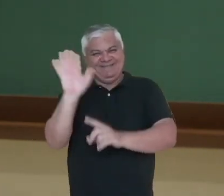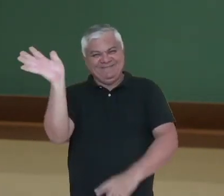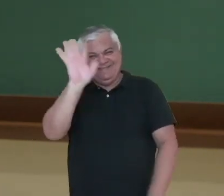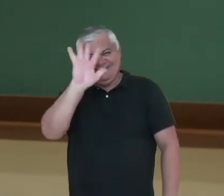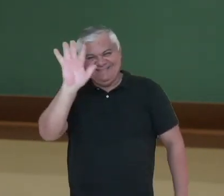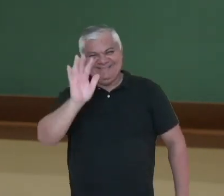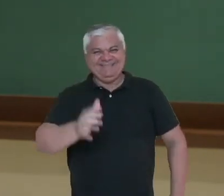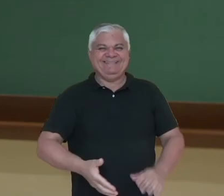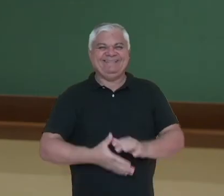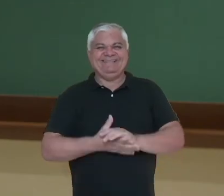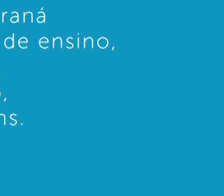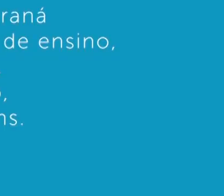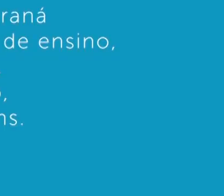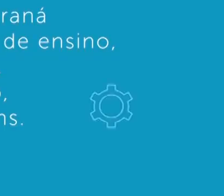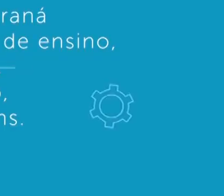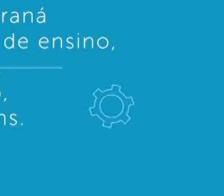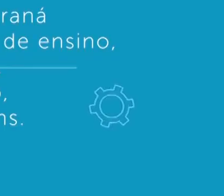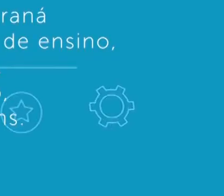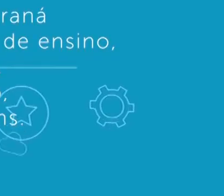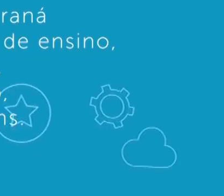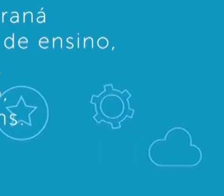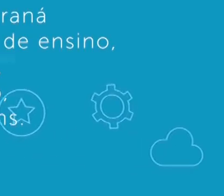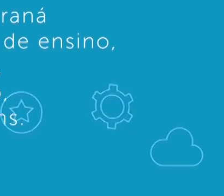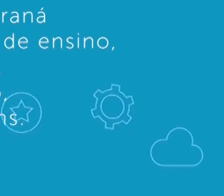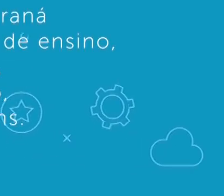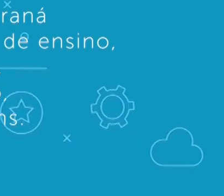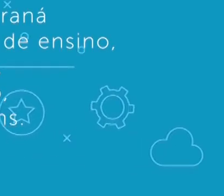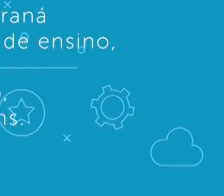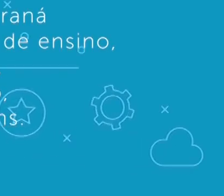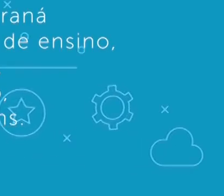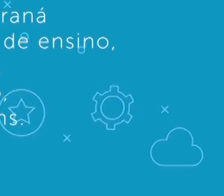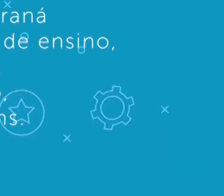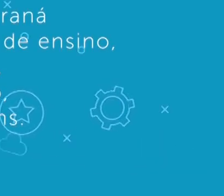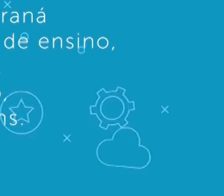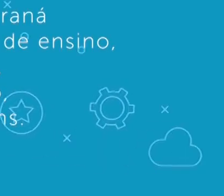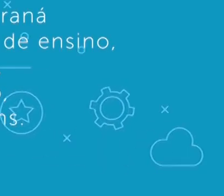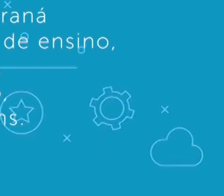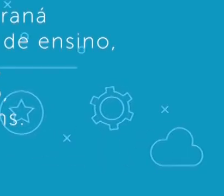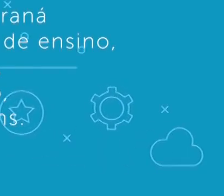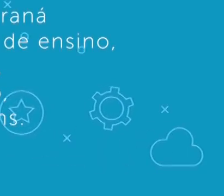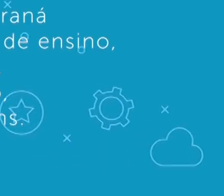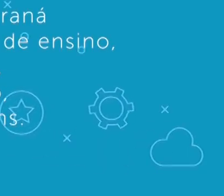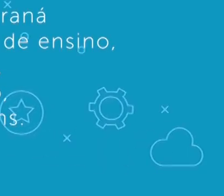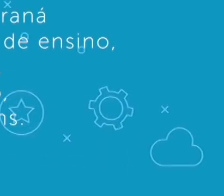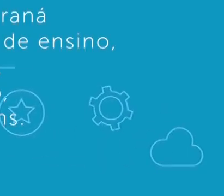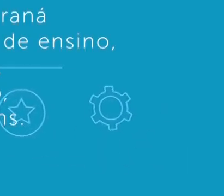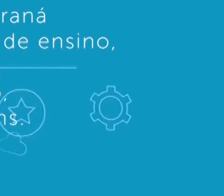lá. Tchau, tchau.